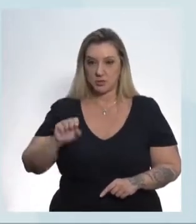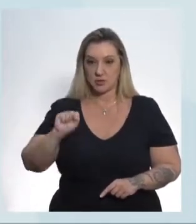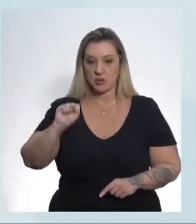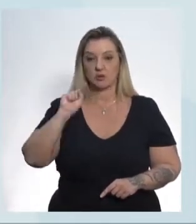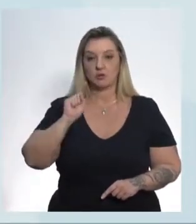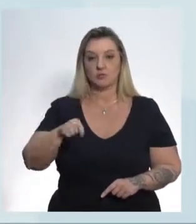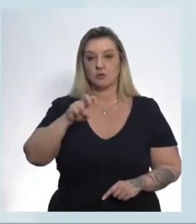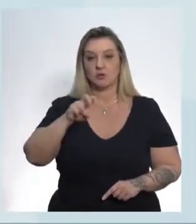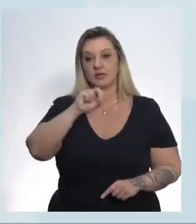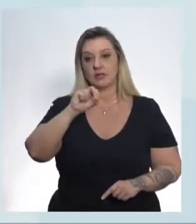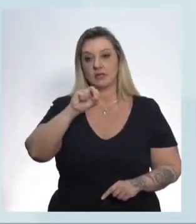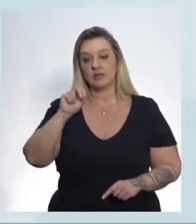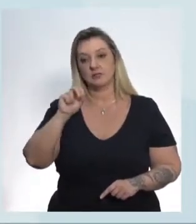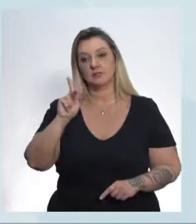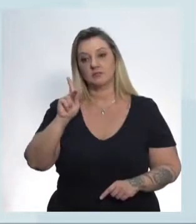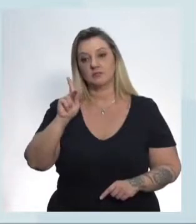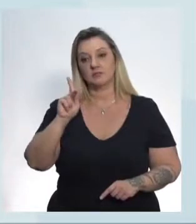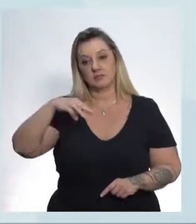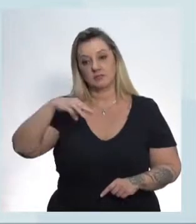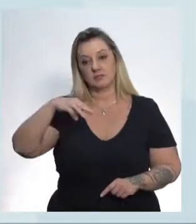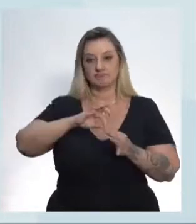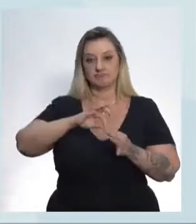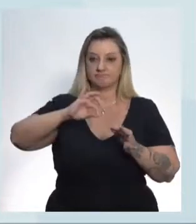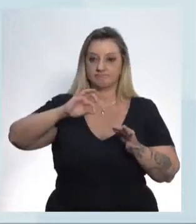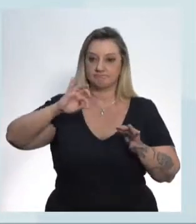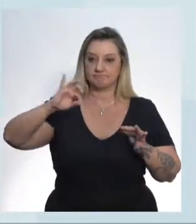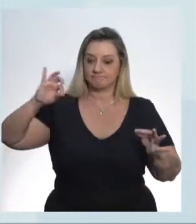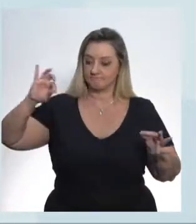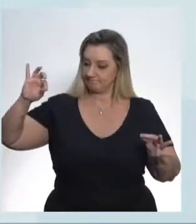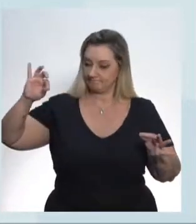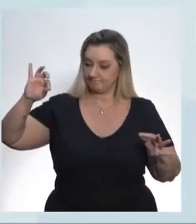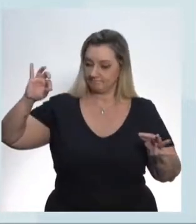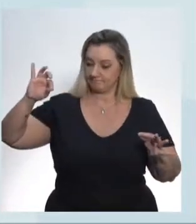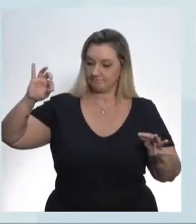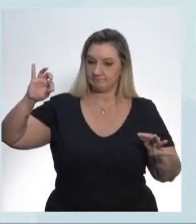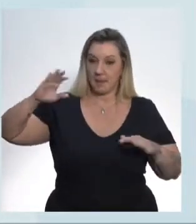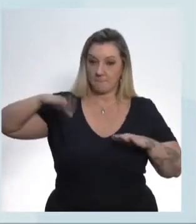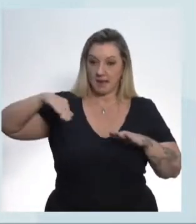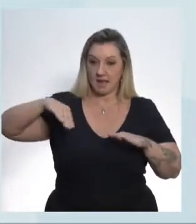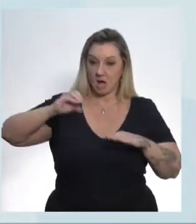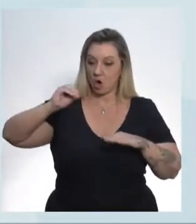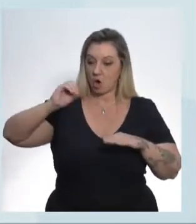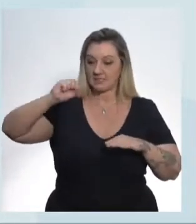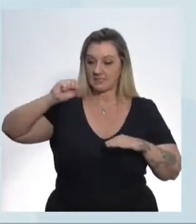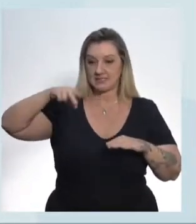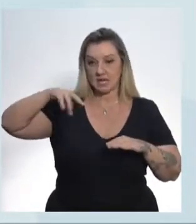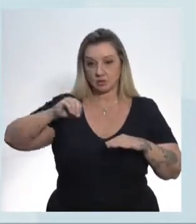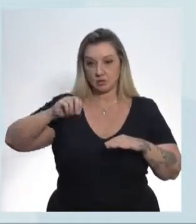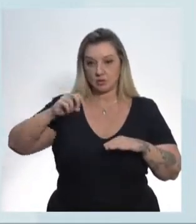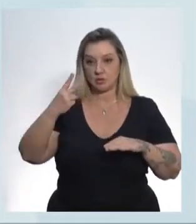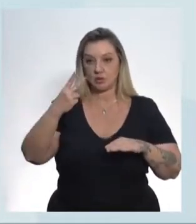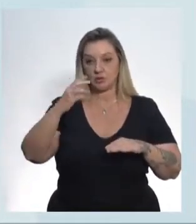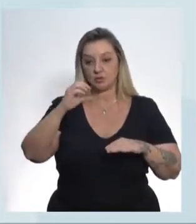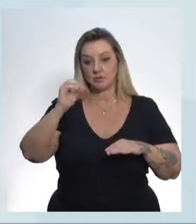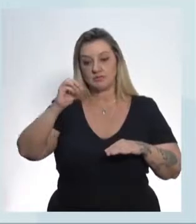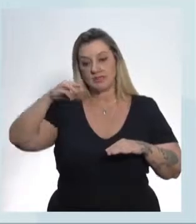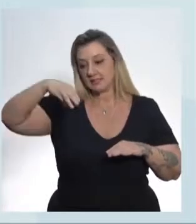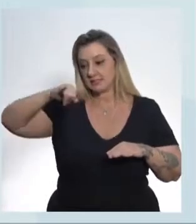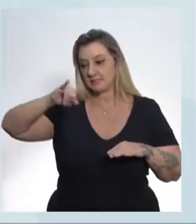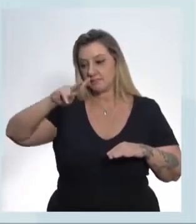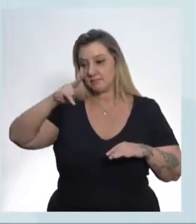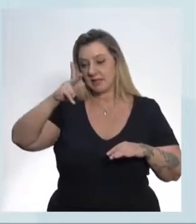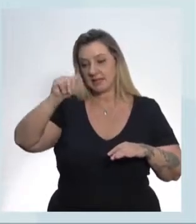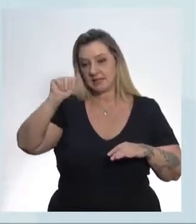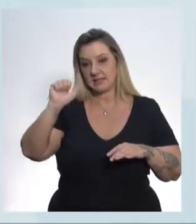8.500 quilômetros, e uma extensão da praia até o Oceano Atlântico de 200 milhas náuticas, o que dá